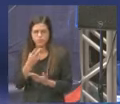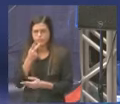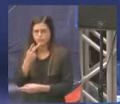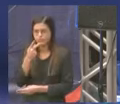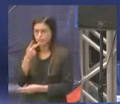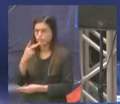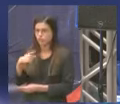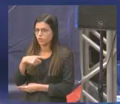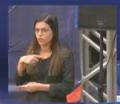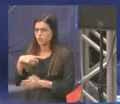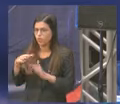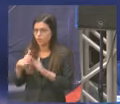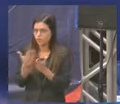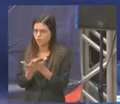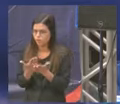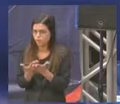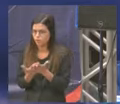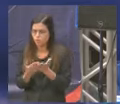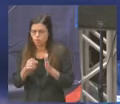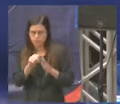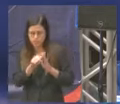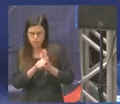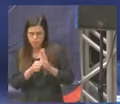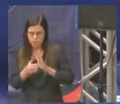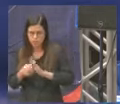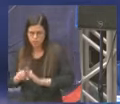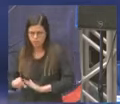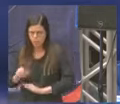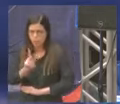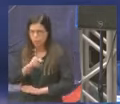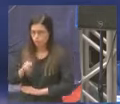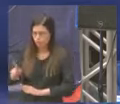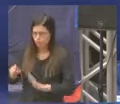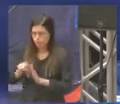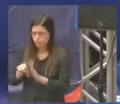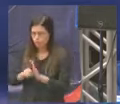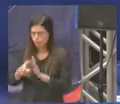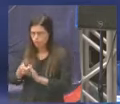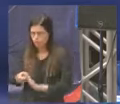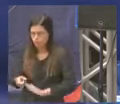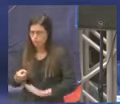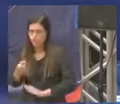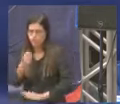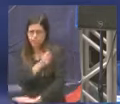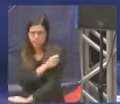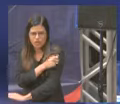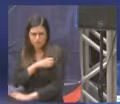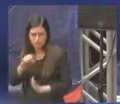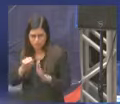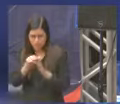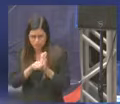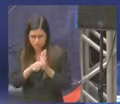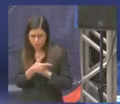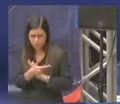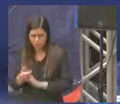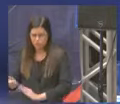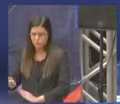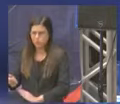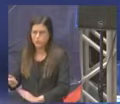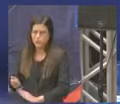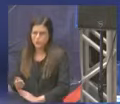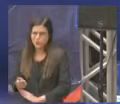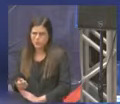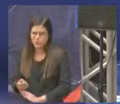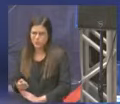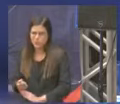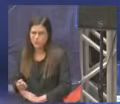uma escola do século XIX, um professor do século XX e um aluno do século XXI. Né? Então, essas coisas não combinam, não se falam.